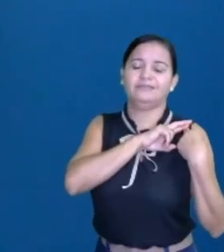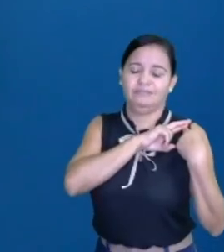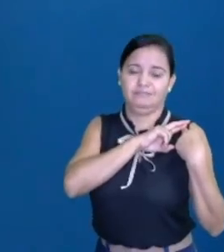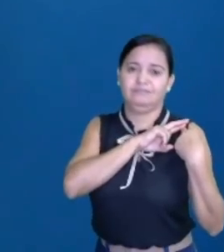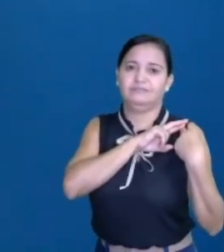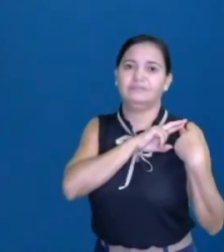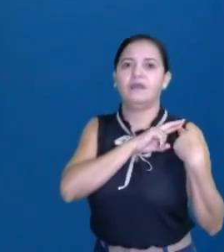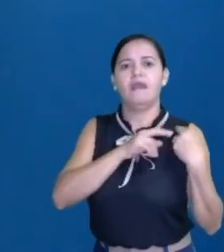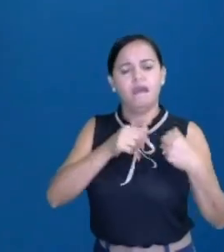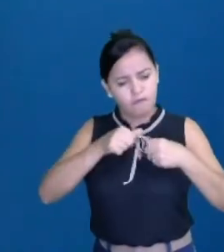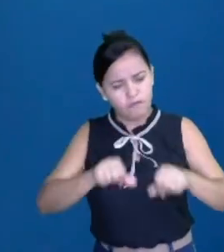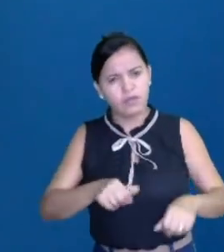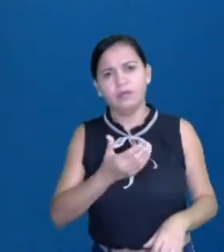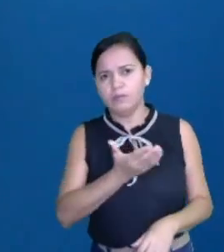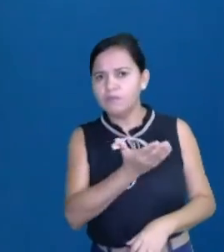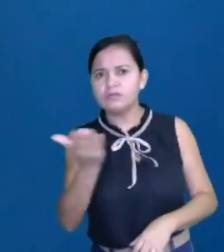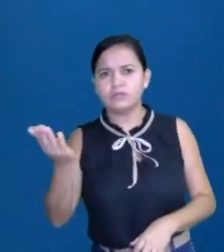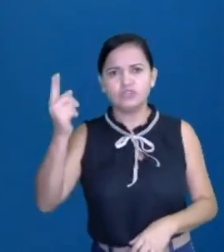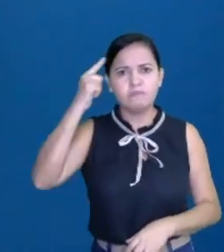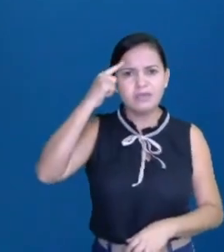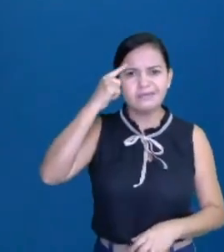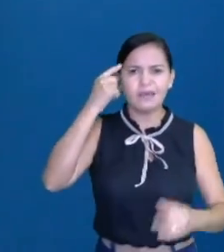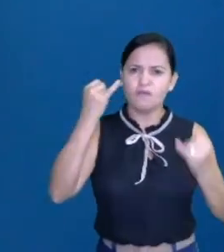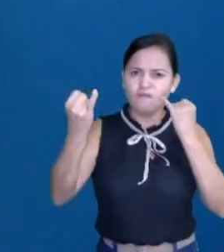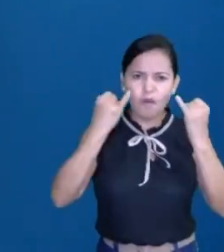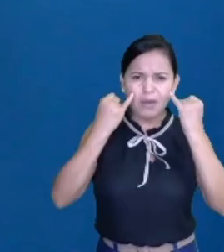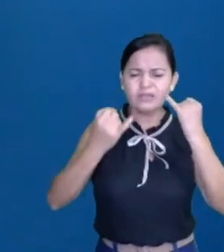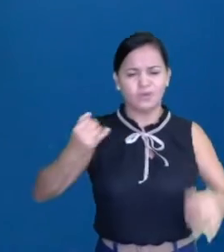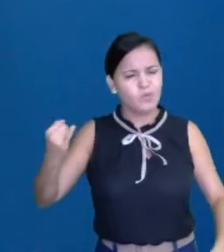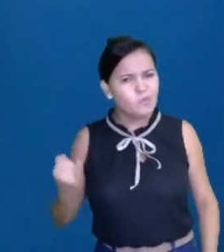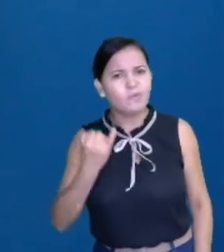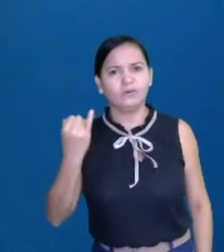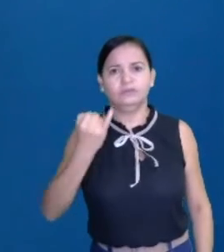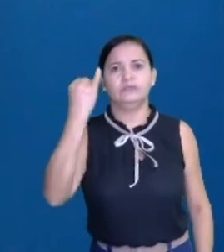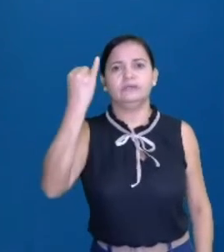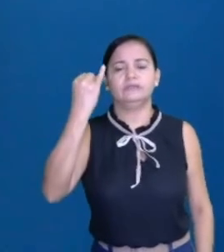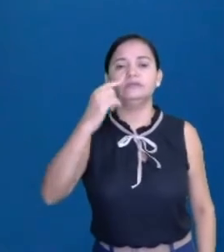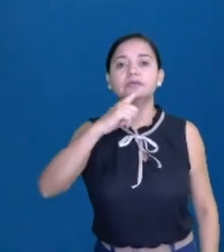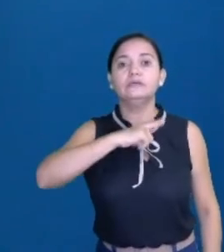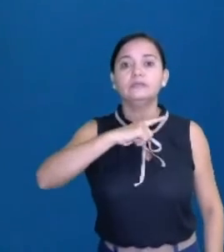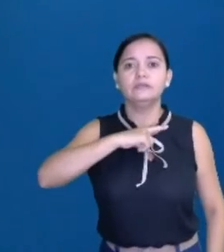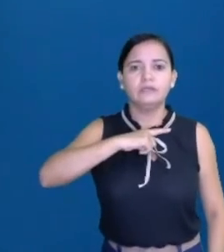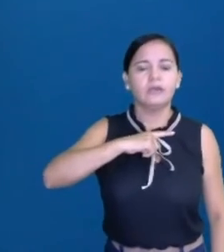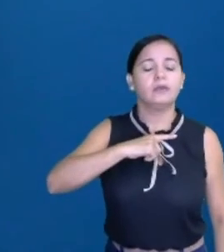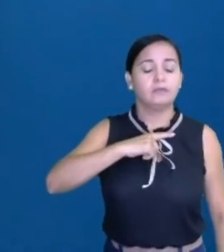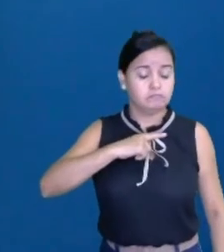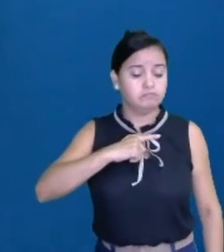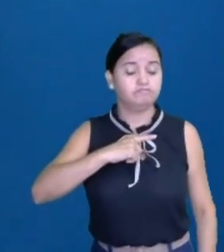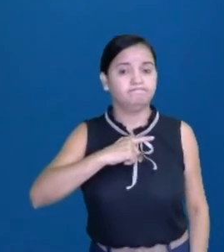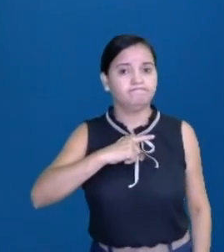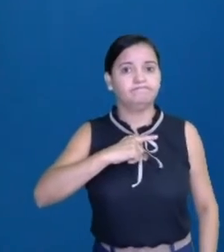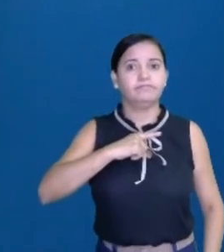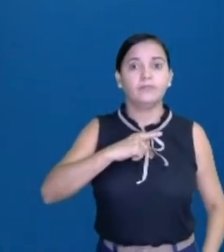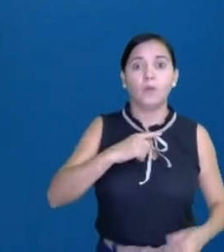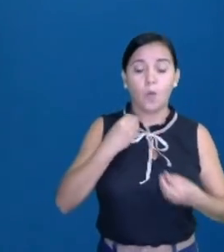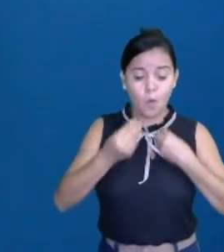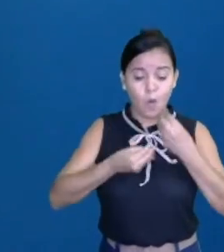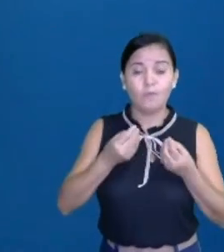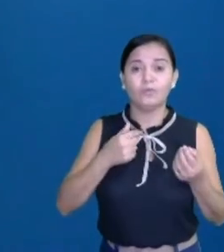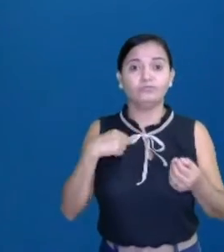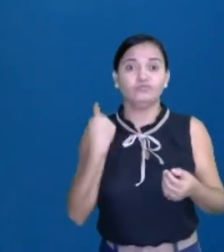Então, fica aqui, gente, essa dica, fica aqui essa informação, como é importante a gente ter isso muito bem construído e como a gente pode,